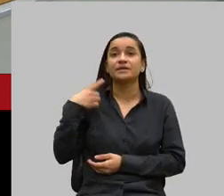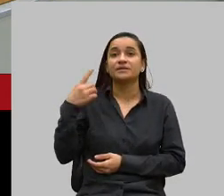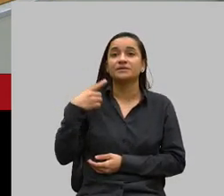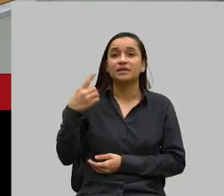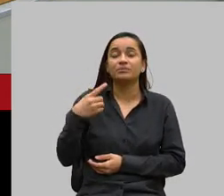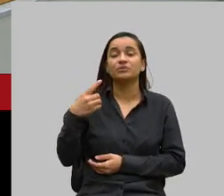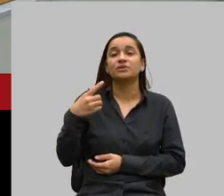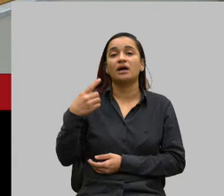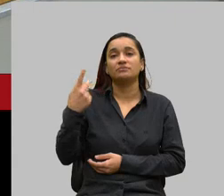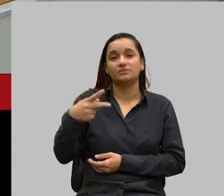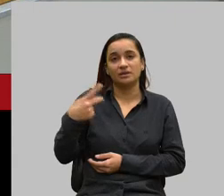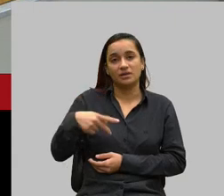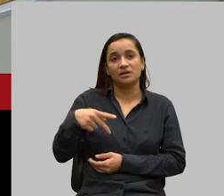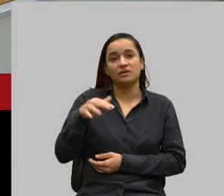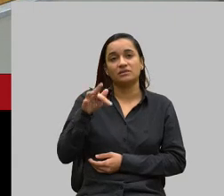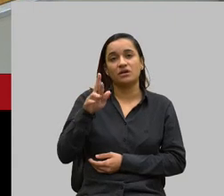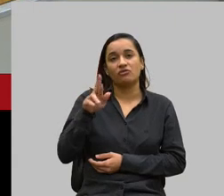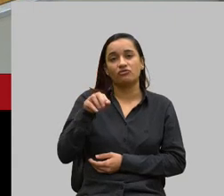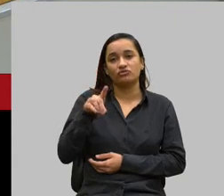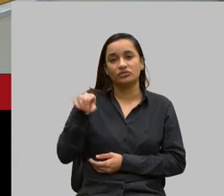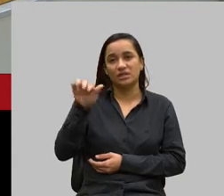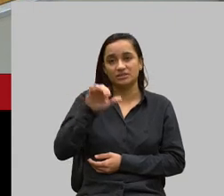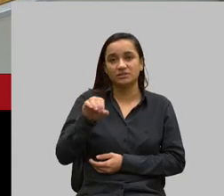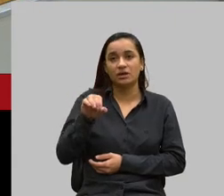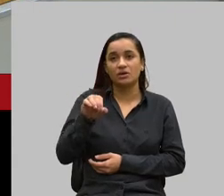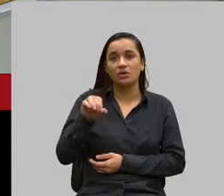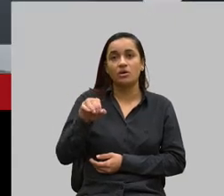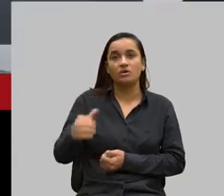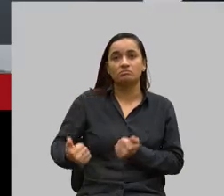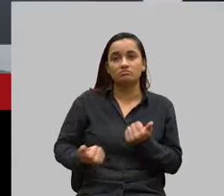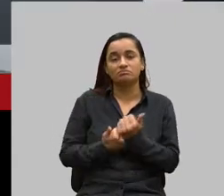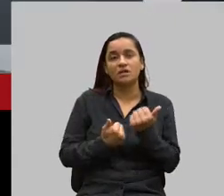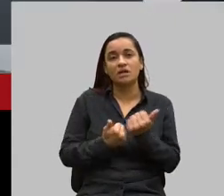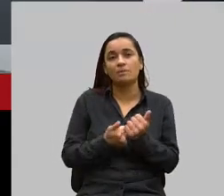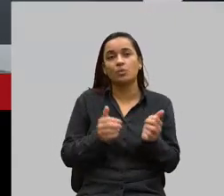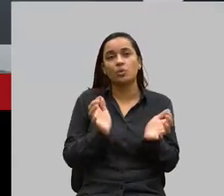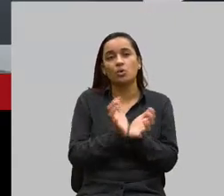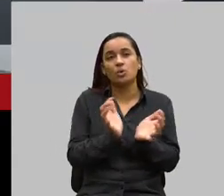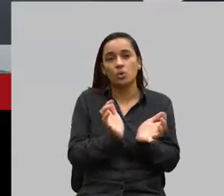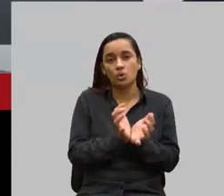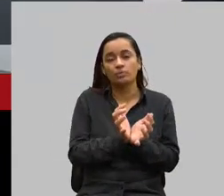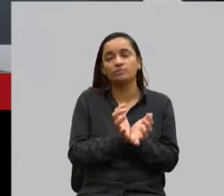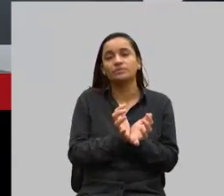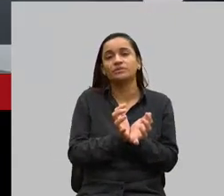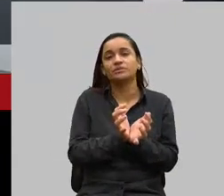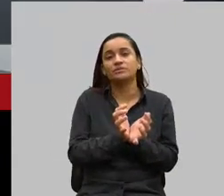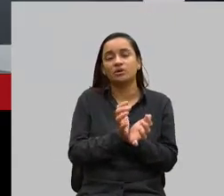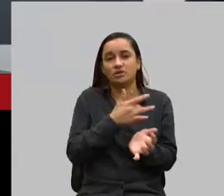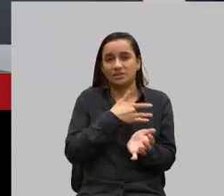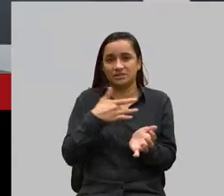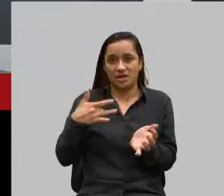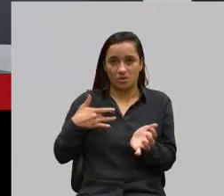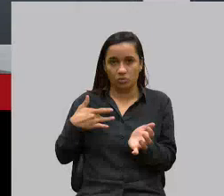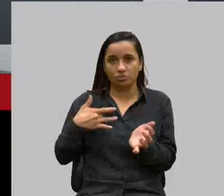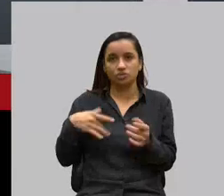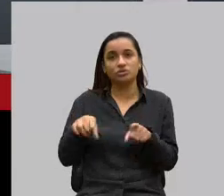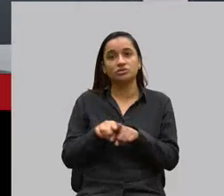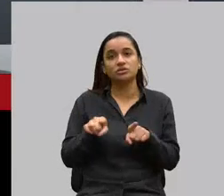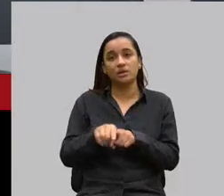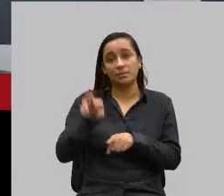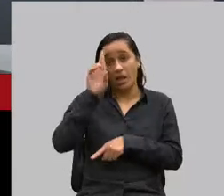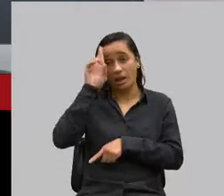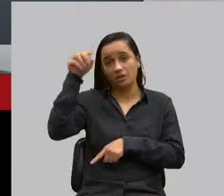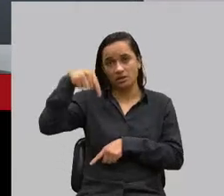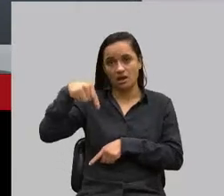fundação né membro da Comissão da da saúde e um grande líder nessa